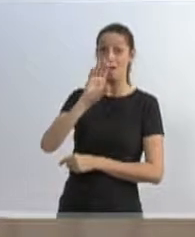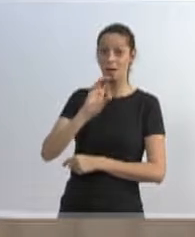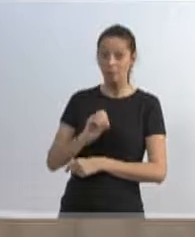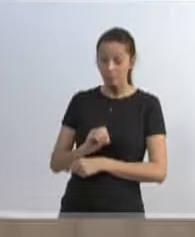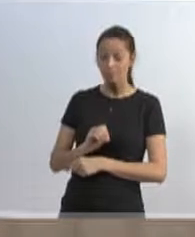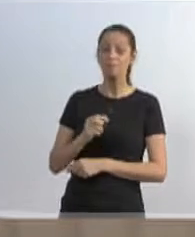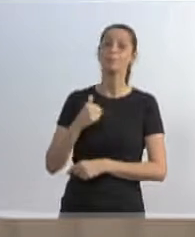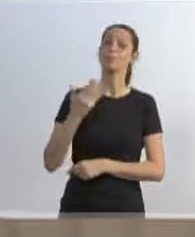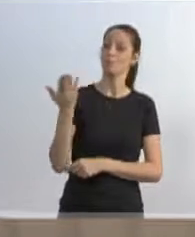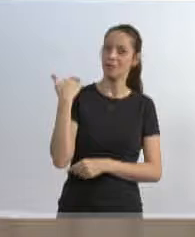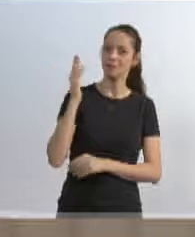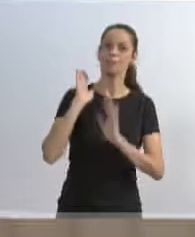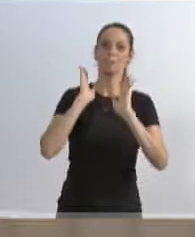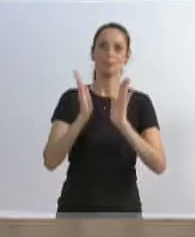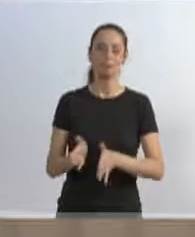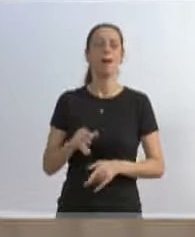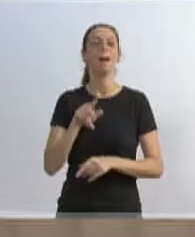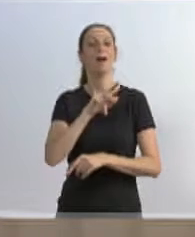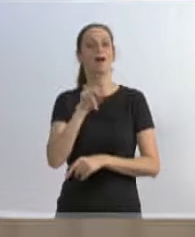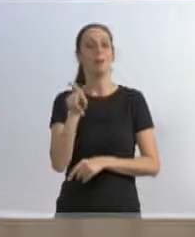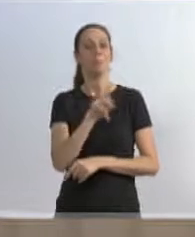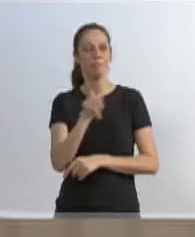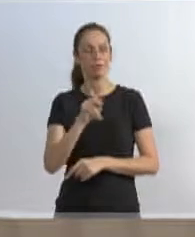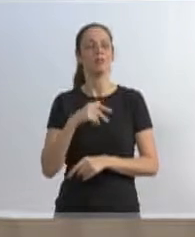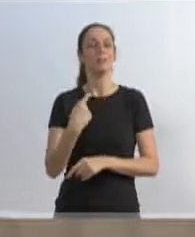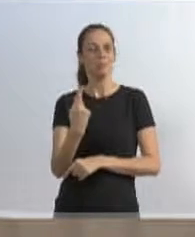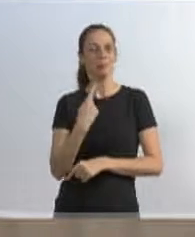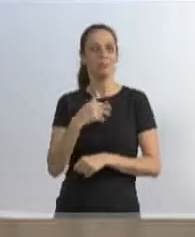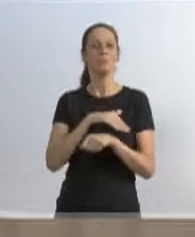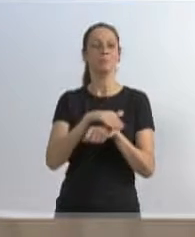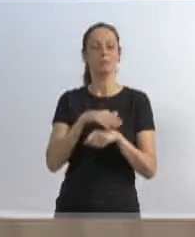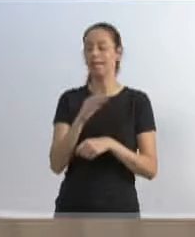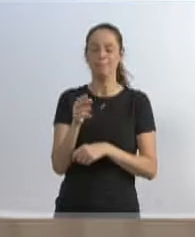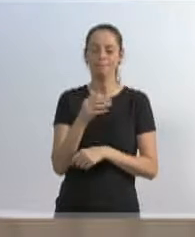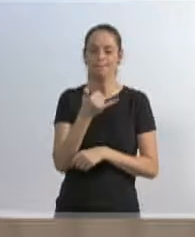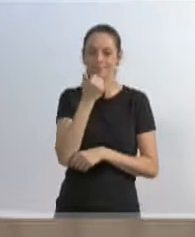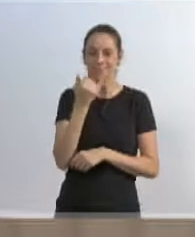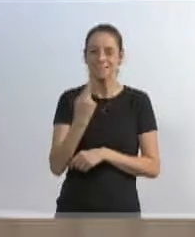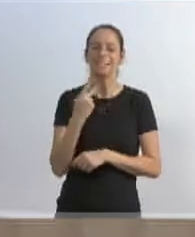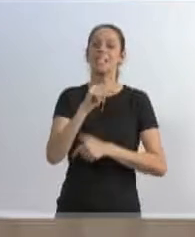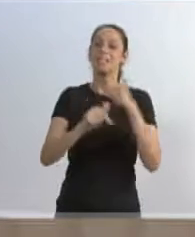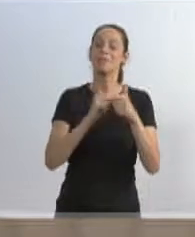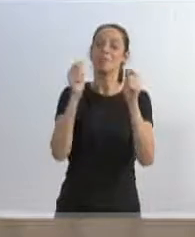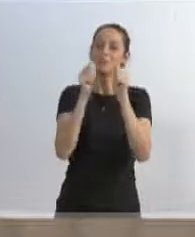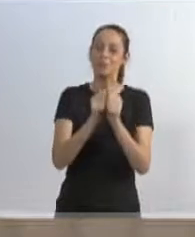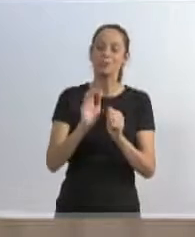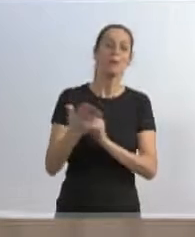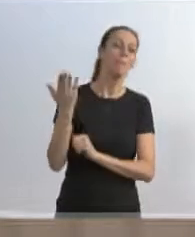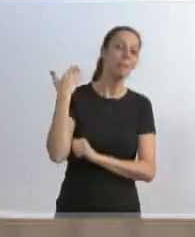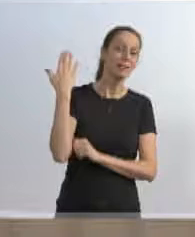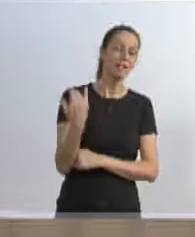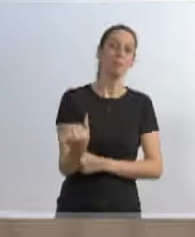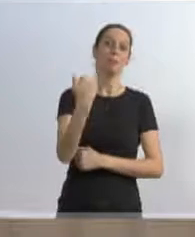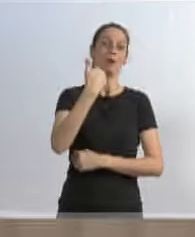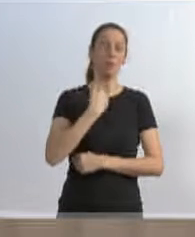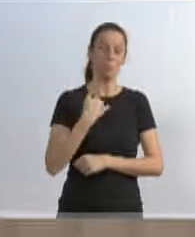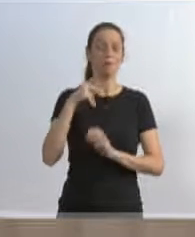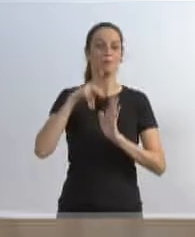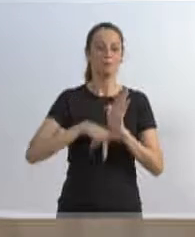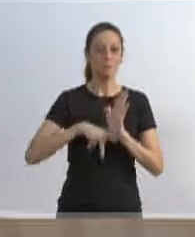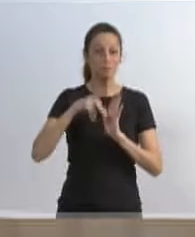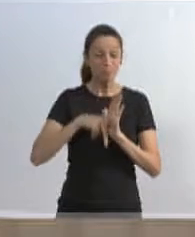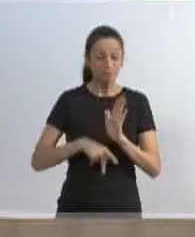de trabalhar com ele achei que somos amigos e ele já havia me falado deste projecto já com antecedência